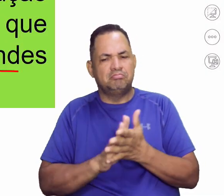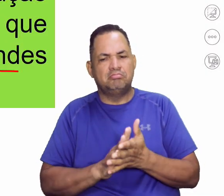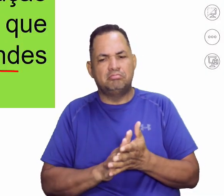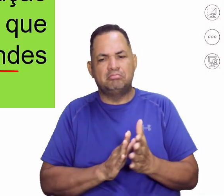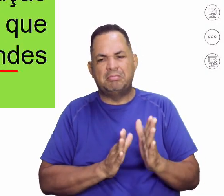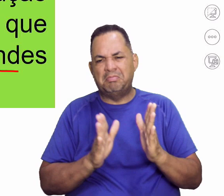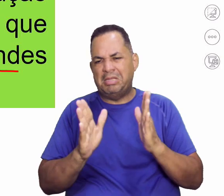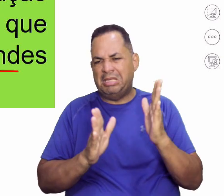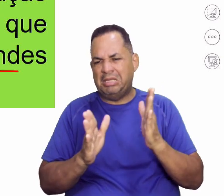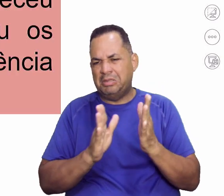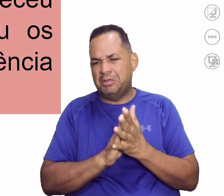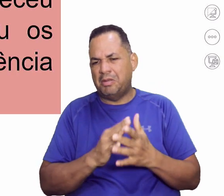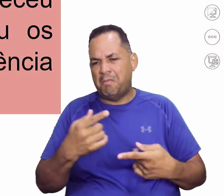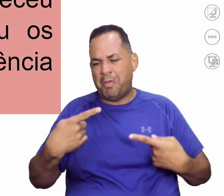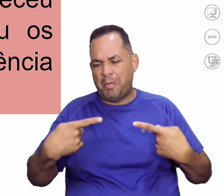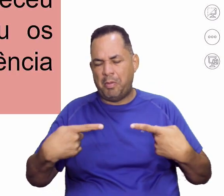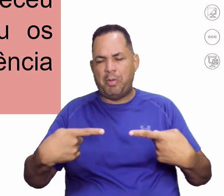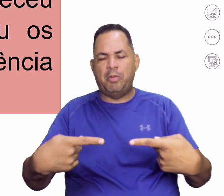de guerra.